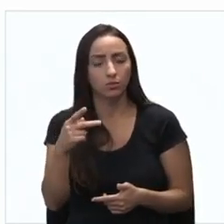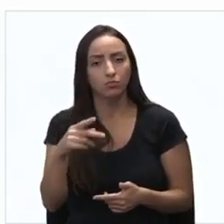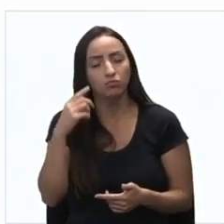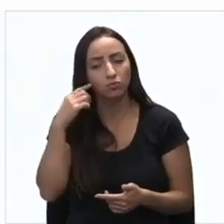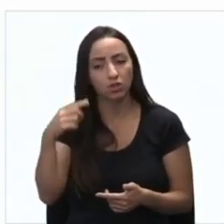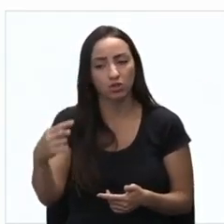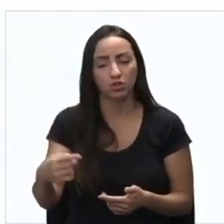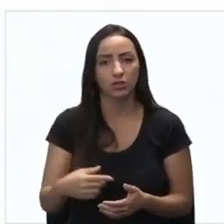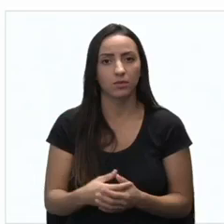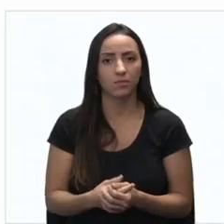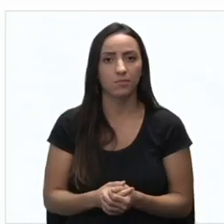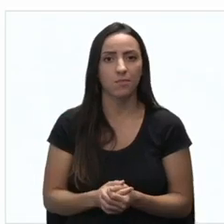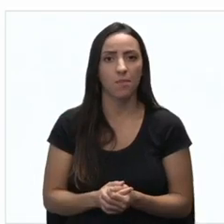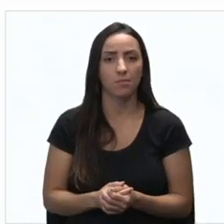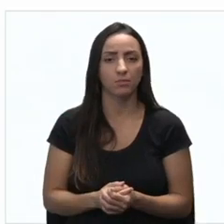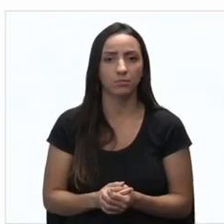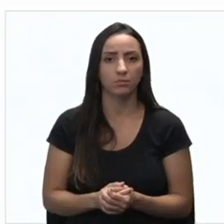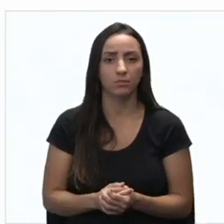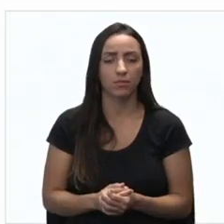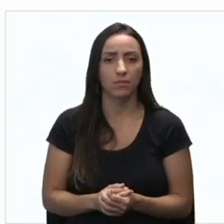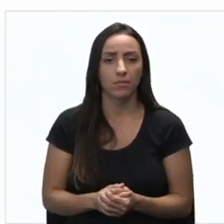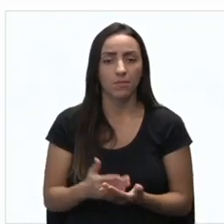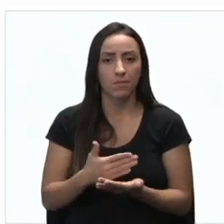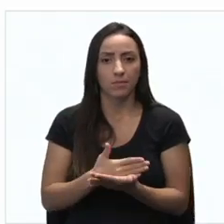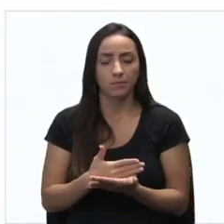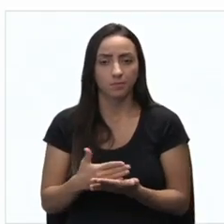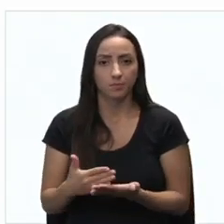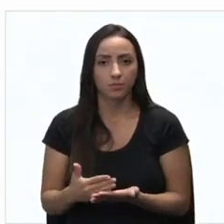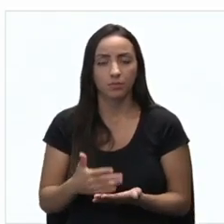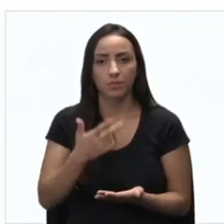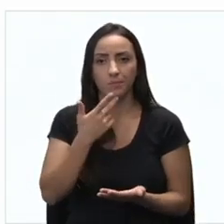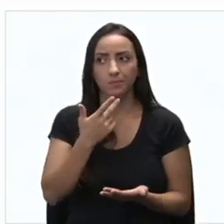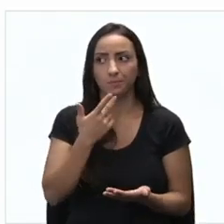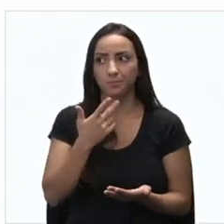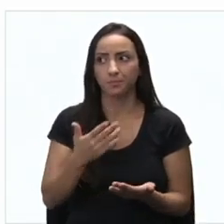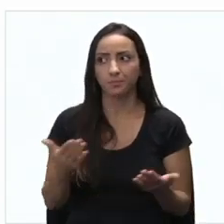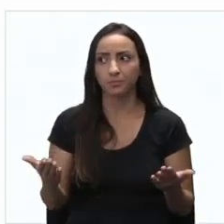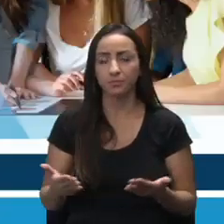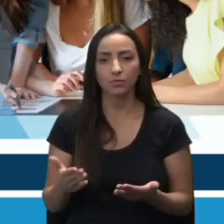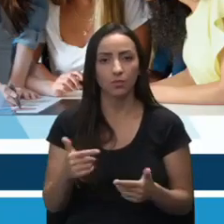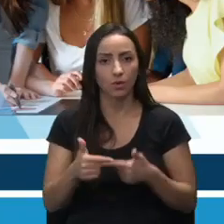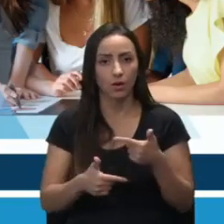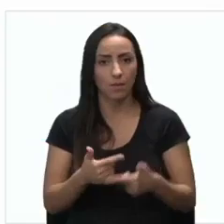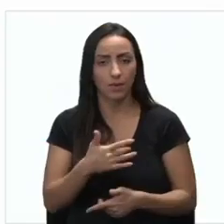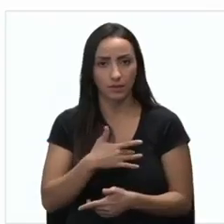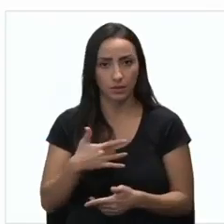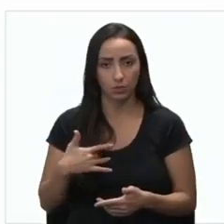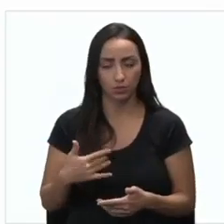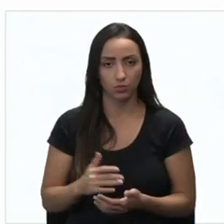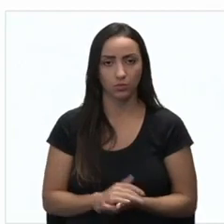a dia, tá? Então, começando, vamos abordar a questão do trabalho em saúde,